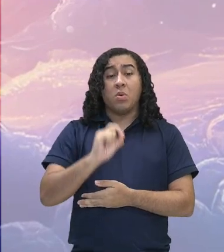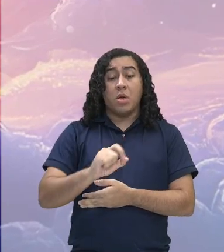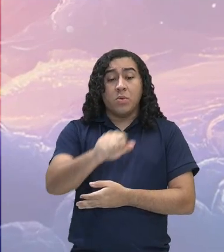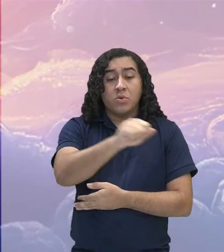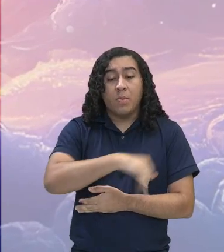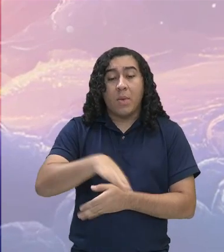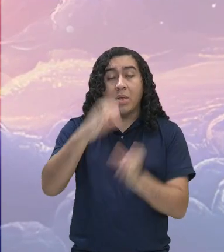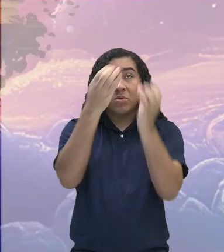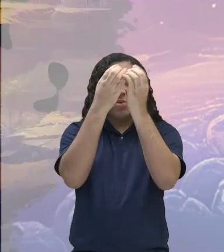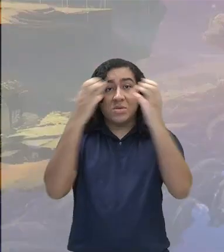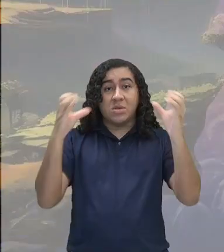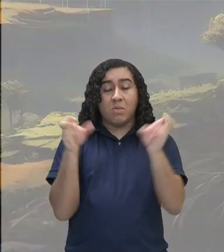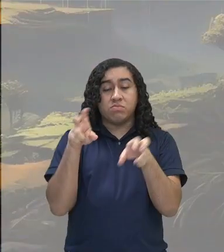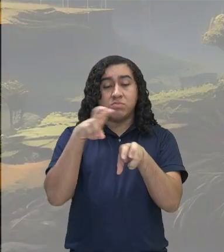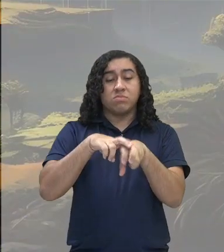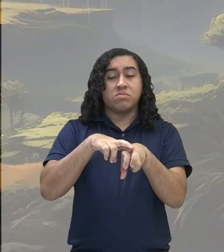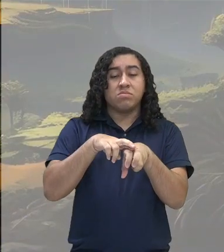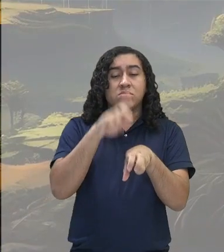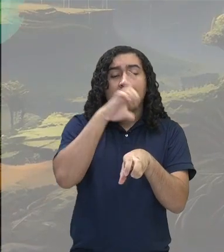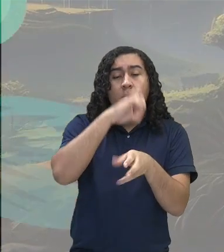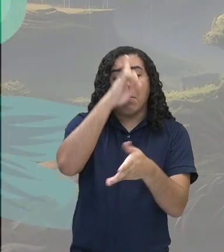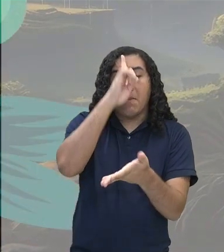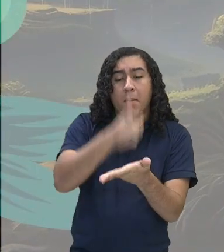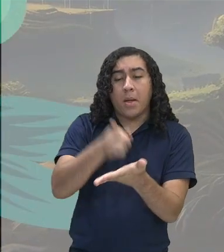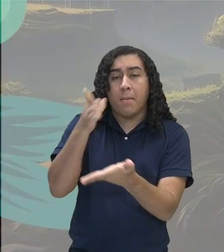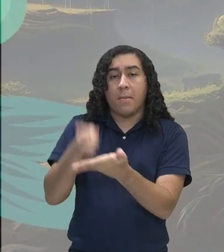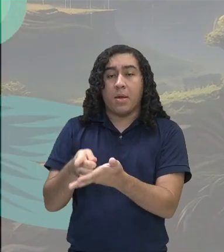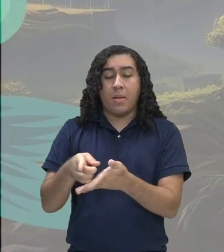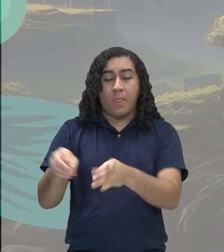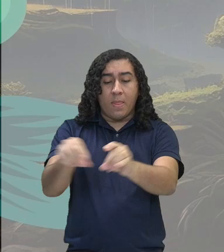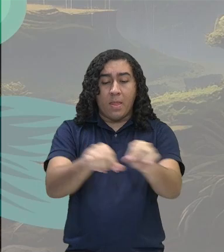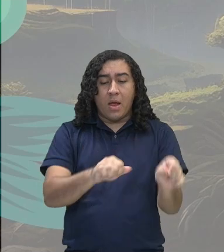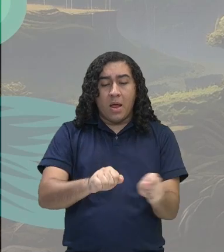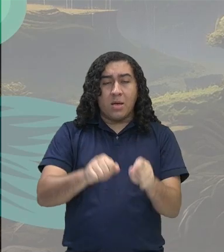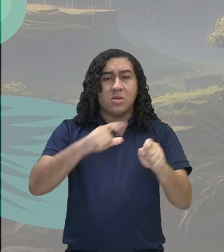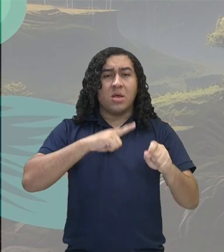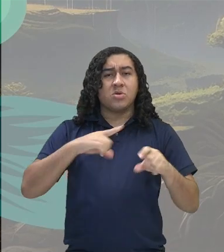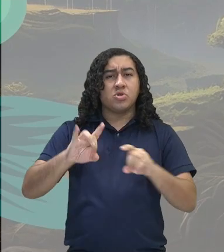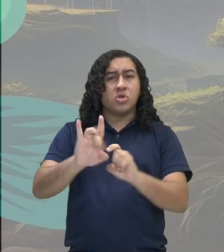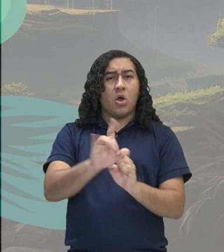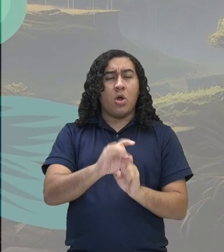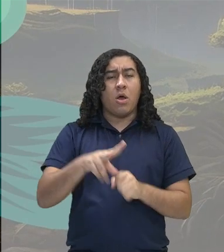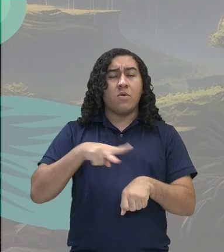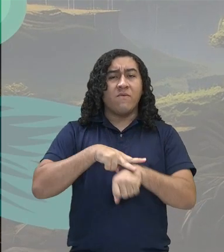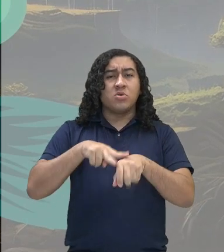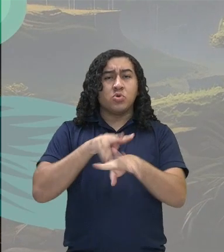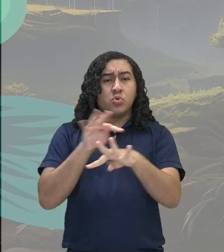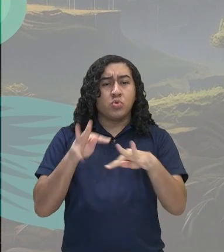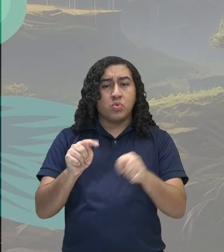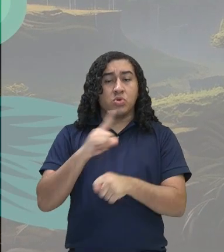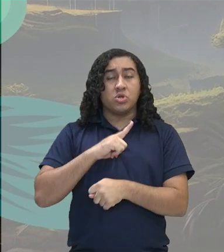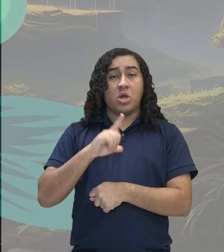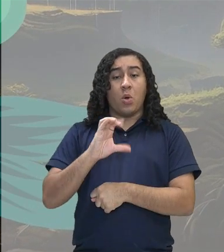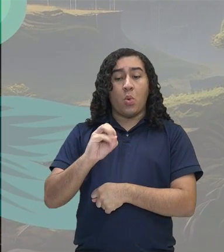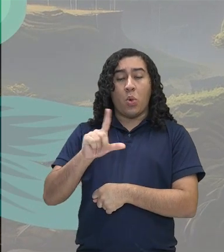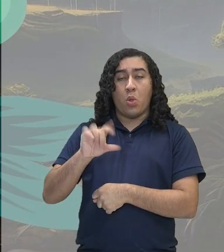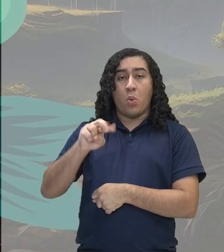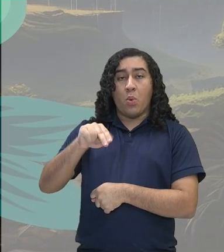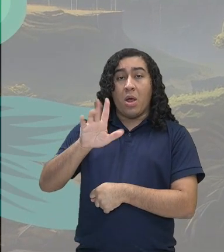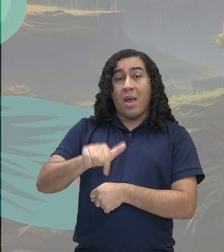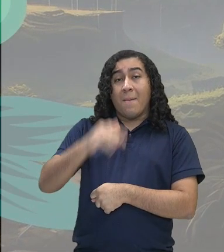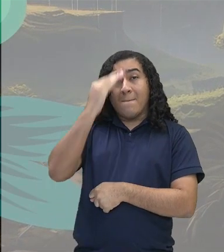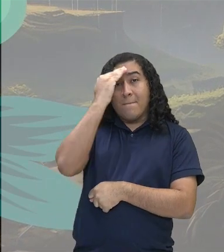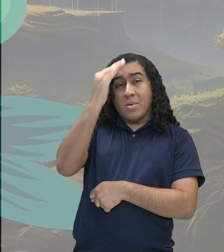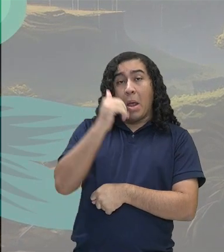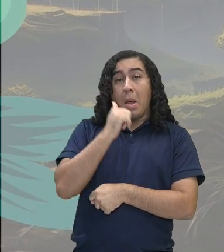o céu. A terra era apenas uma imensidão de pântanos governada por Olokun, a grande mãe,